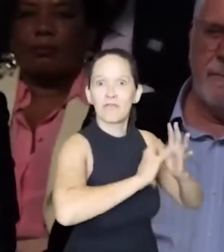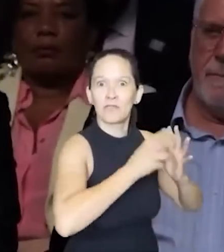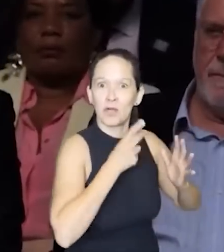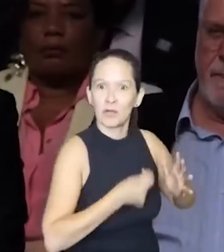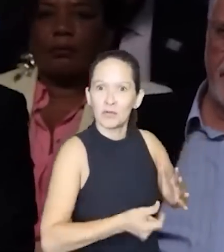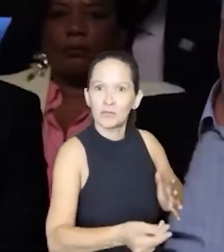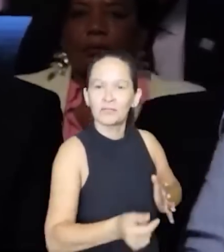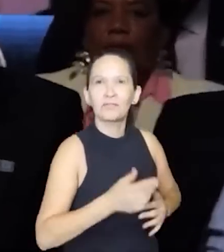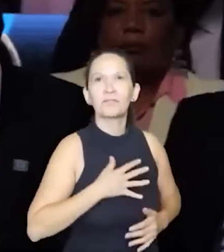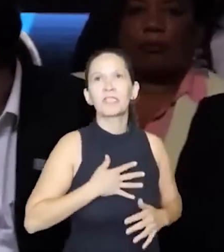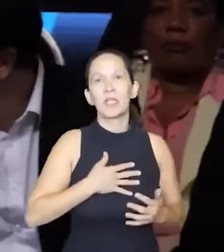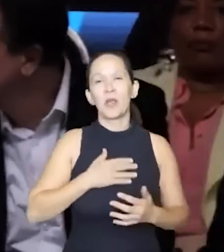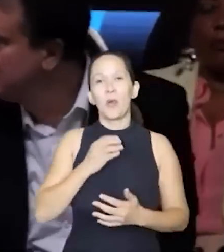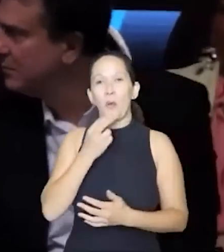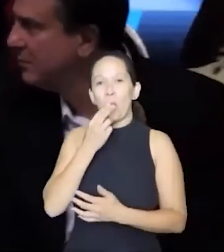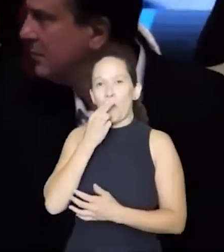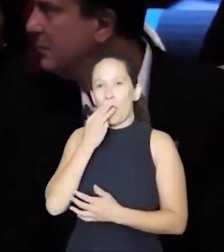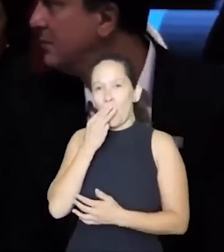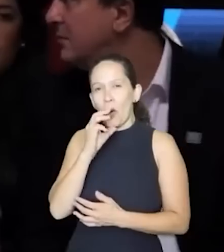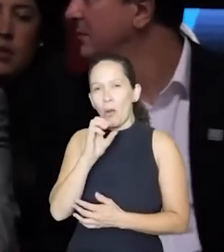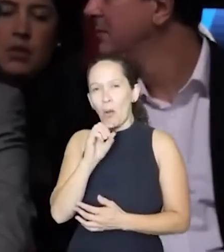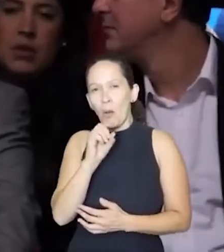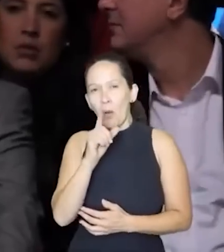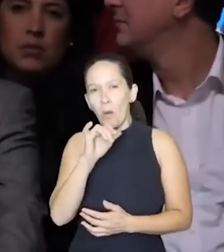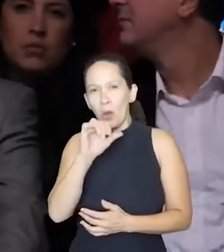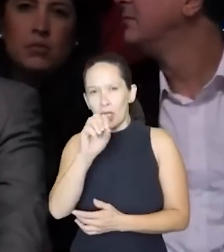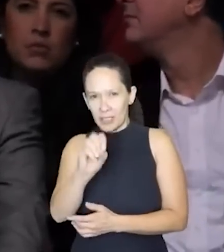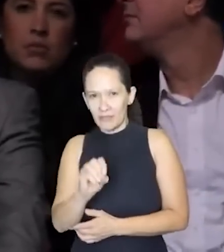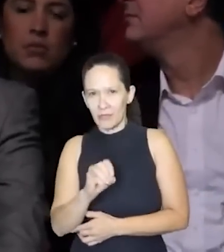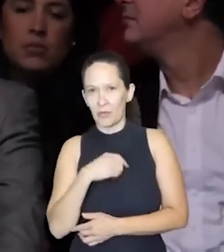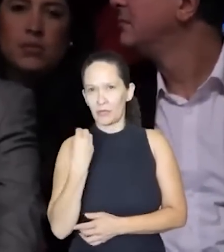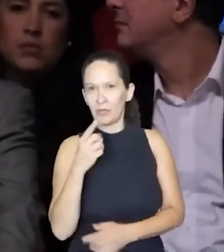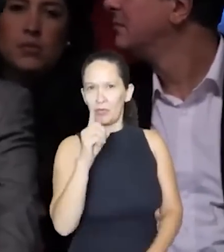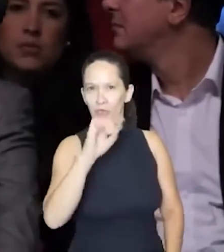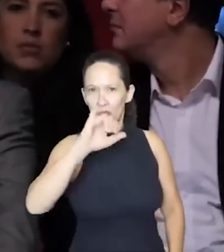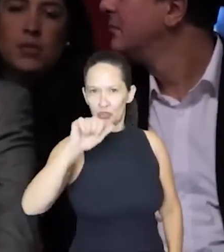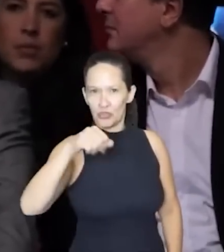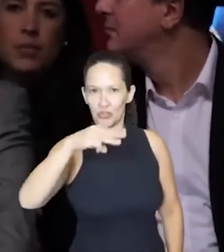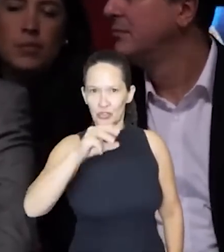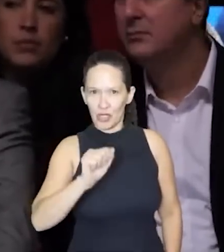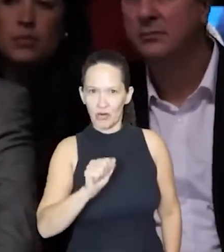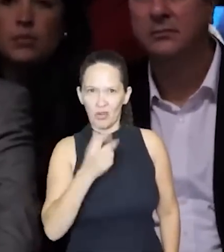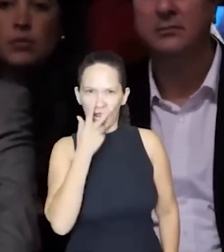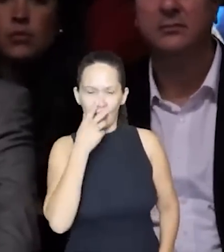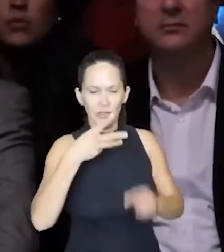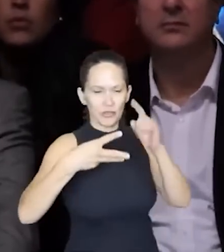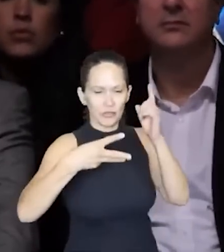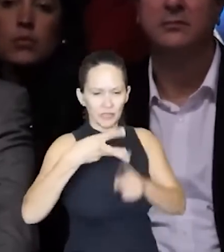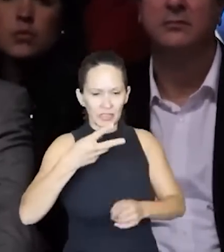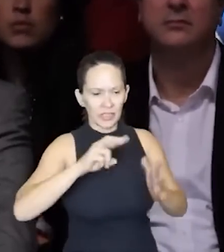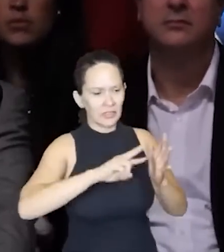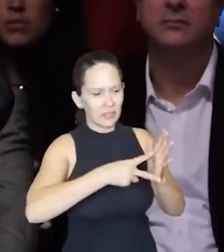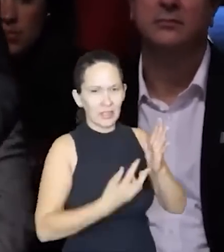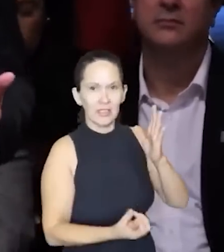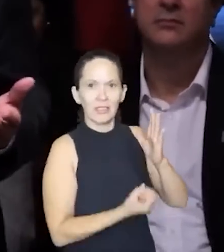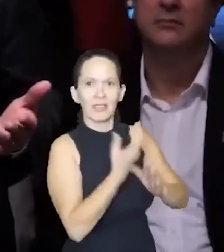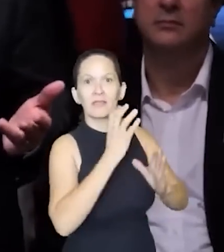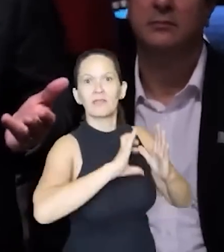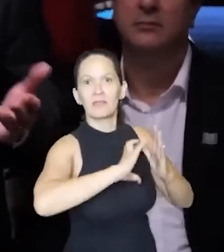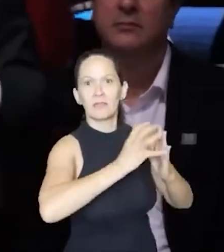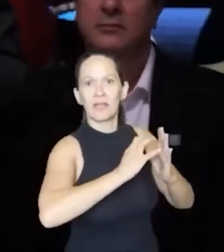Olívio Dutra e o Djalma talvez sejamos os três sindicalistas que fundamos o partido que estejamos